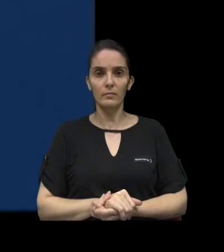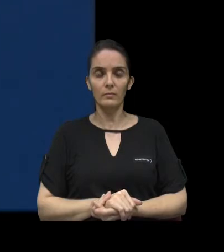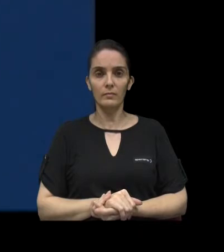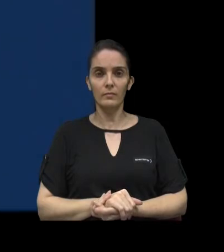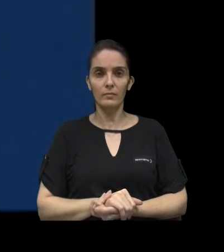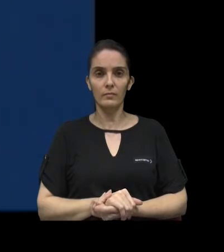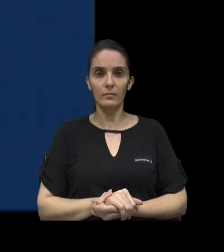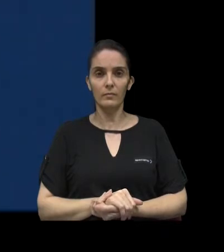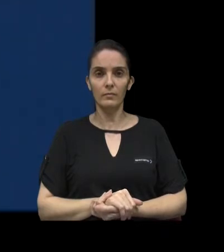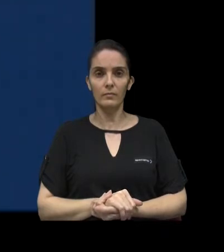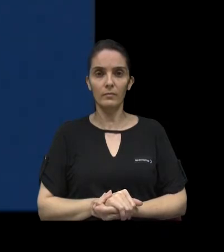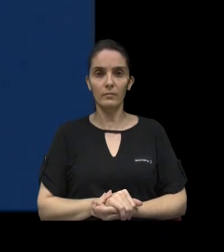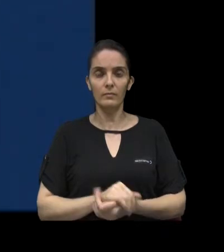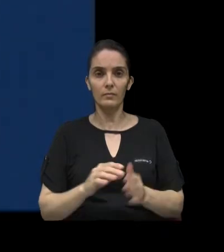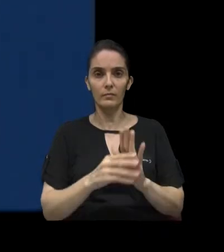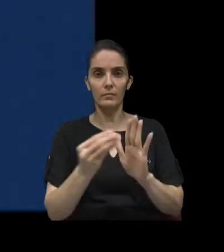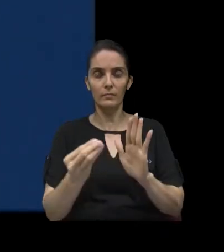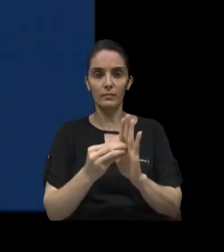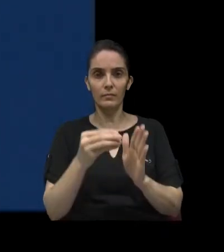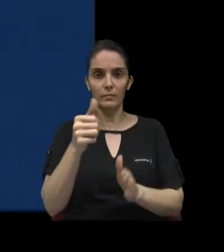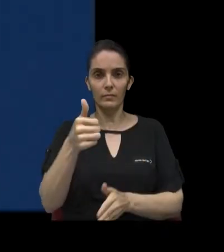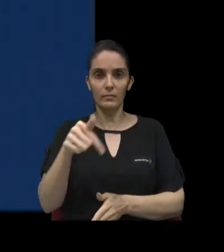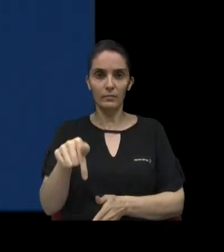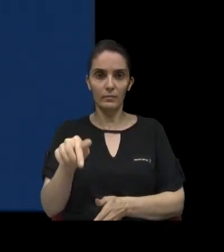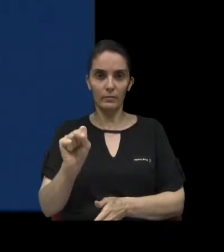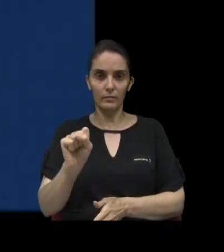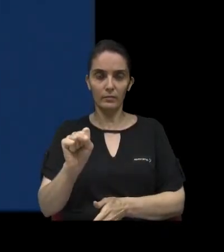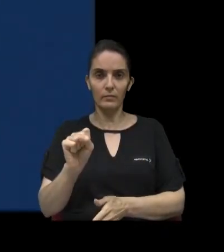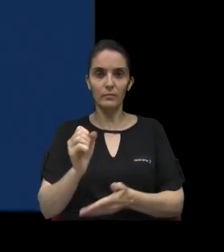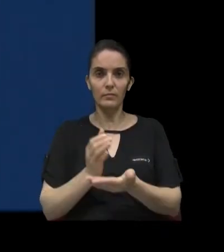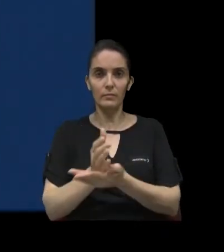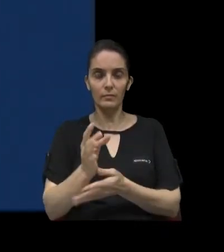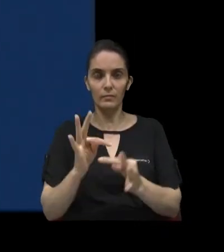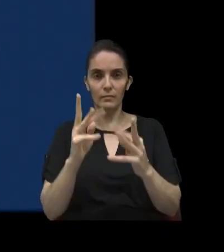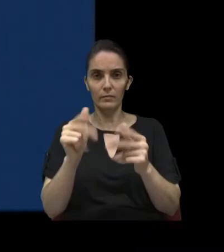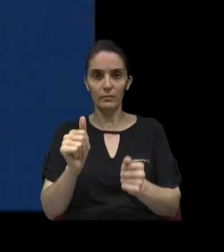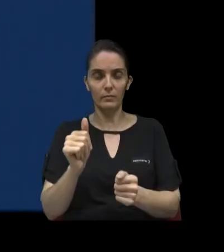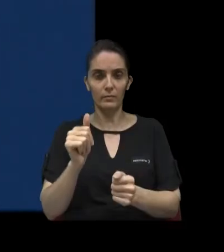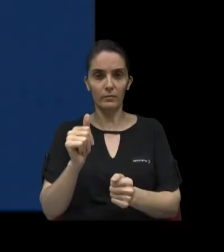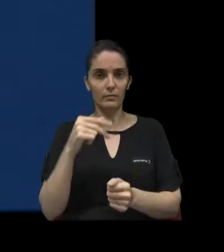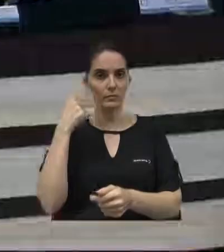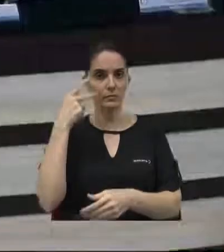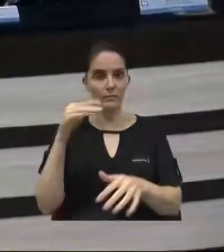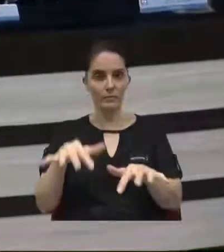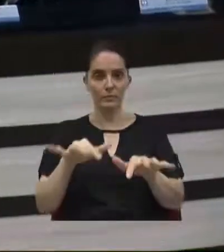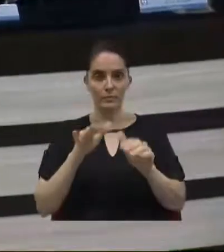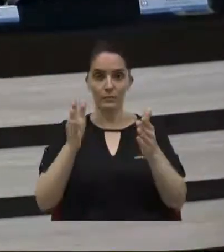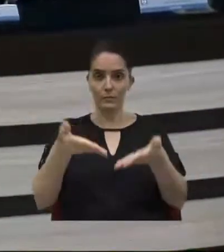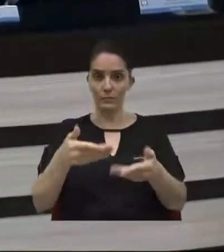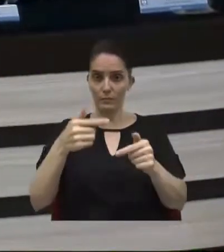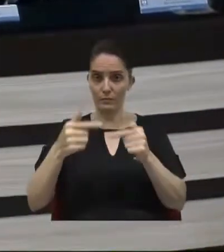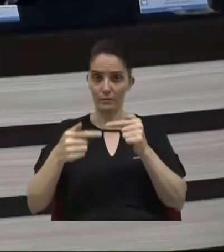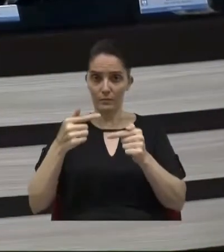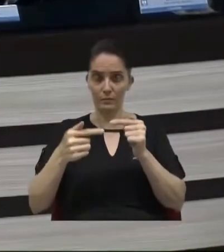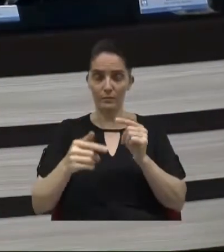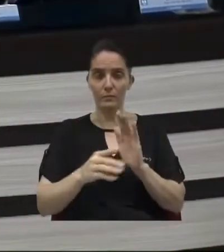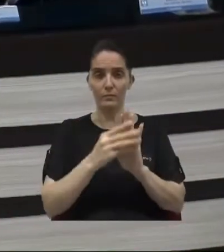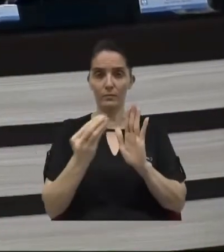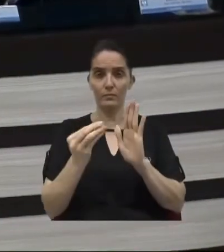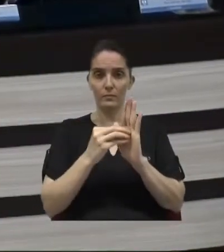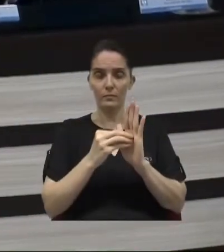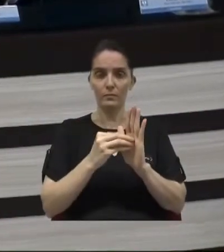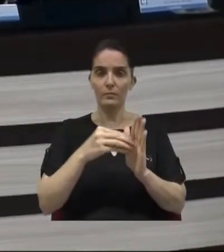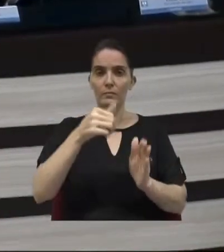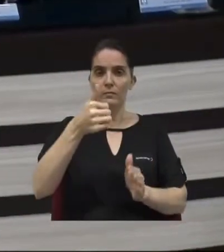A emenda 178 foi aprovada por todos os vereadores presentes no plenário. Agora está em discussão a